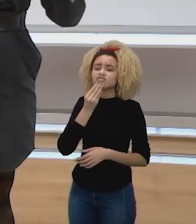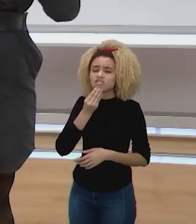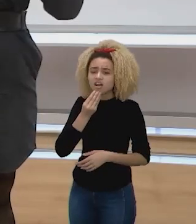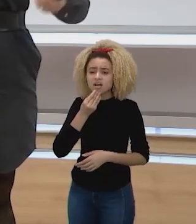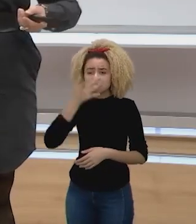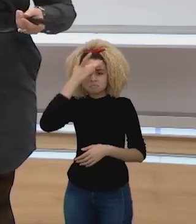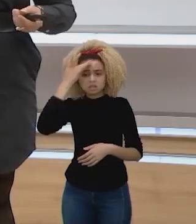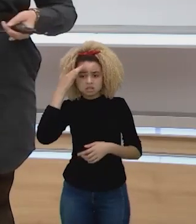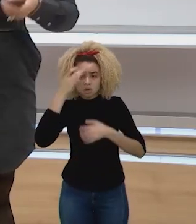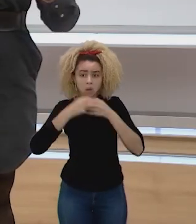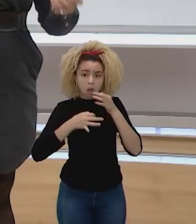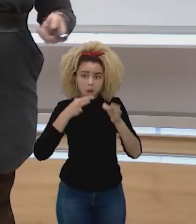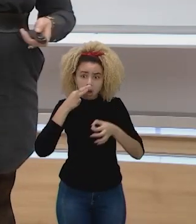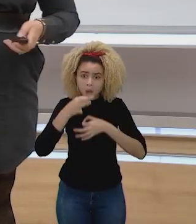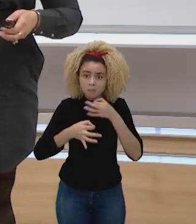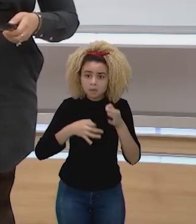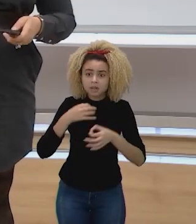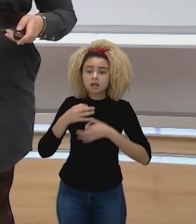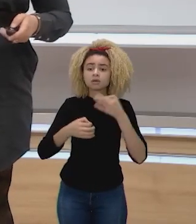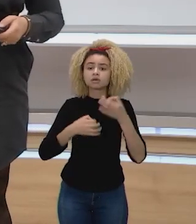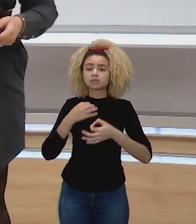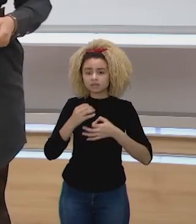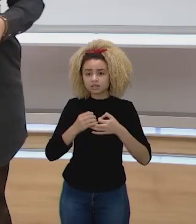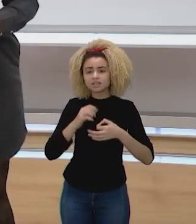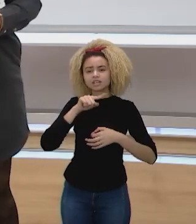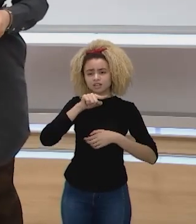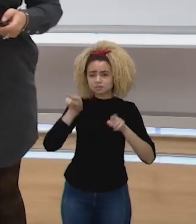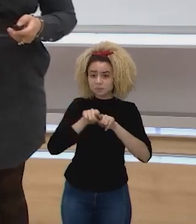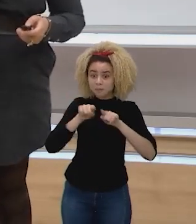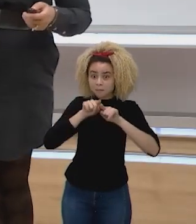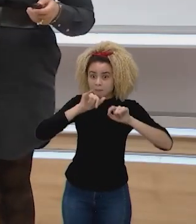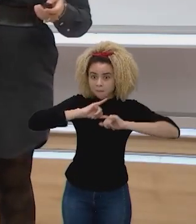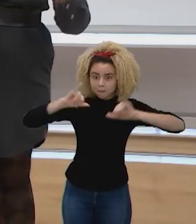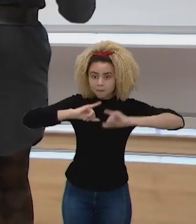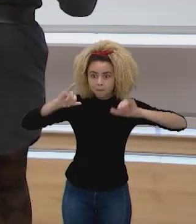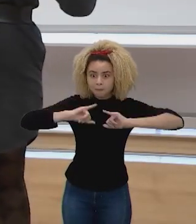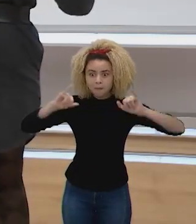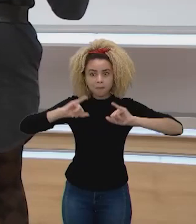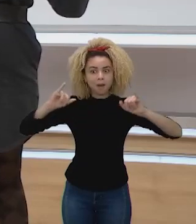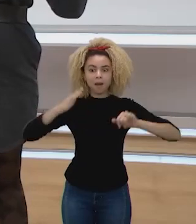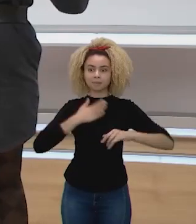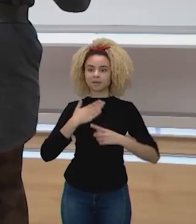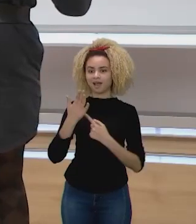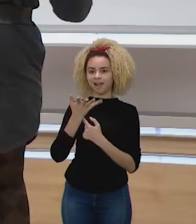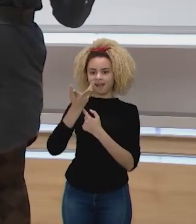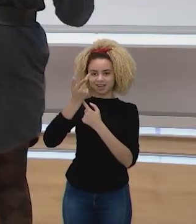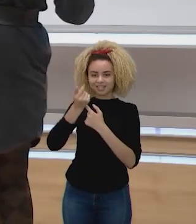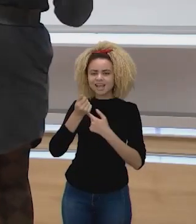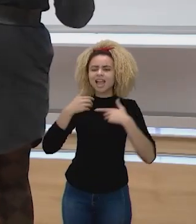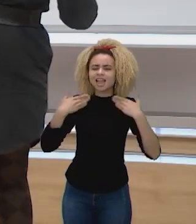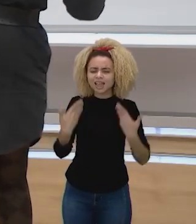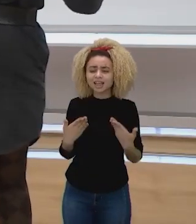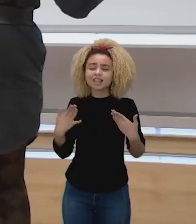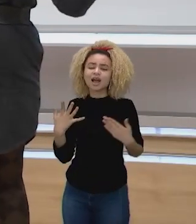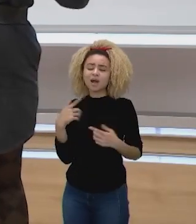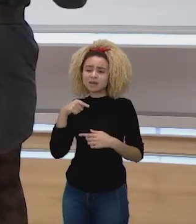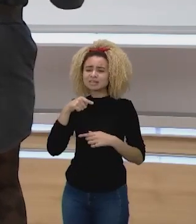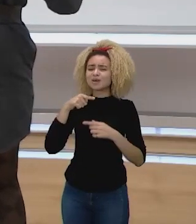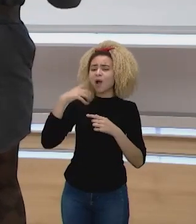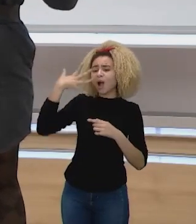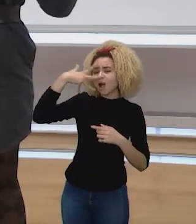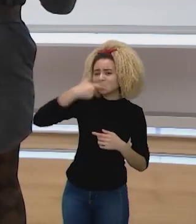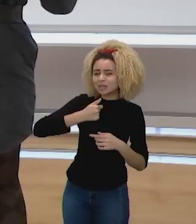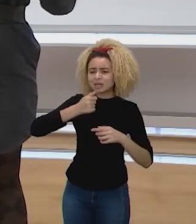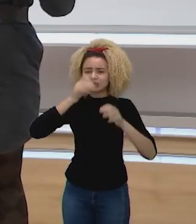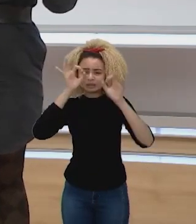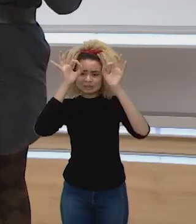arte que comprem essa ideia, isso aí, claro, vai circular muito mais rápido, tá bom? Então, esse conceito artístico de belo, feio,